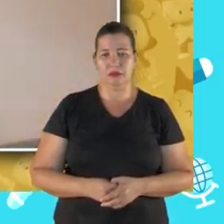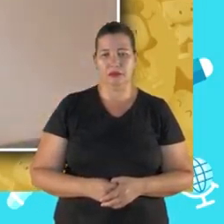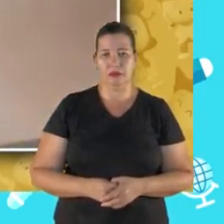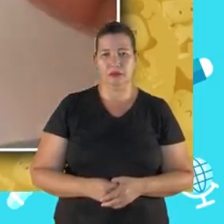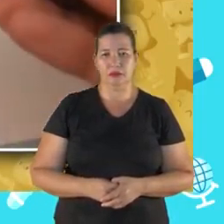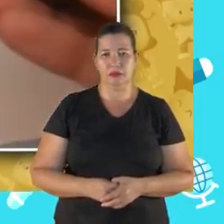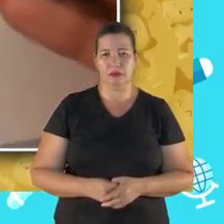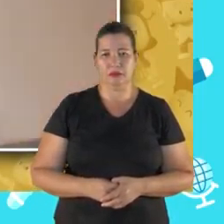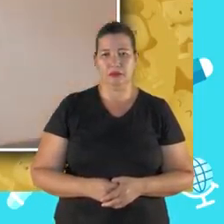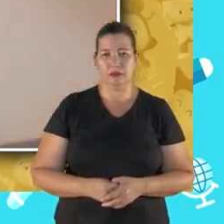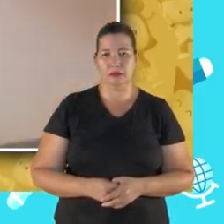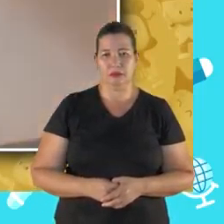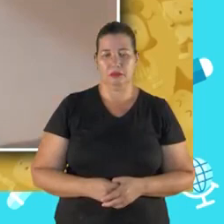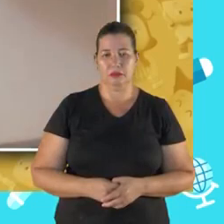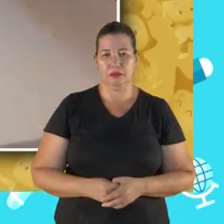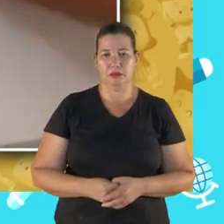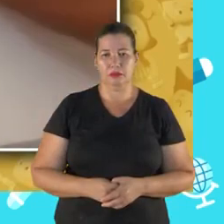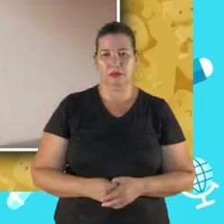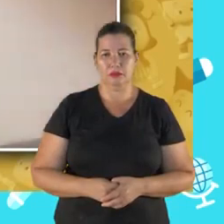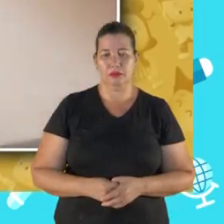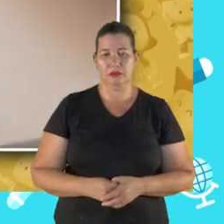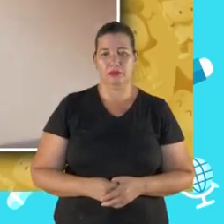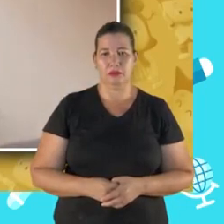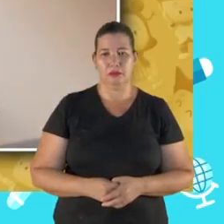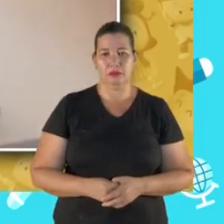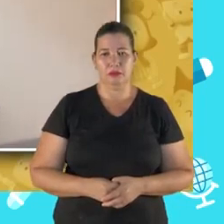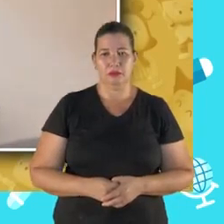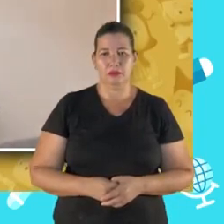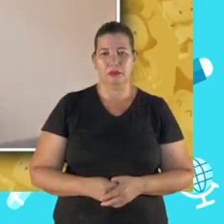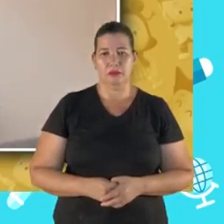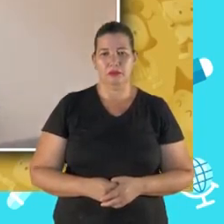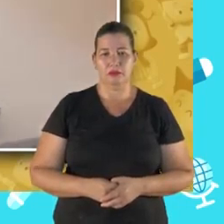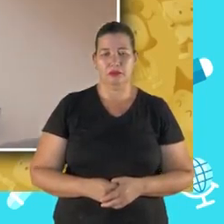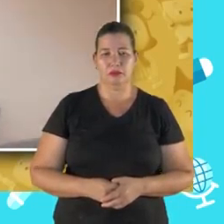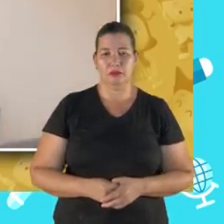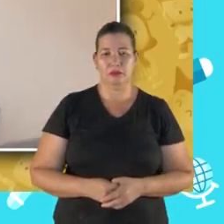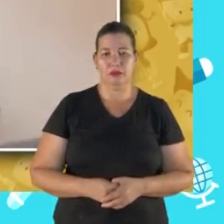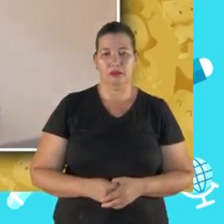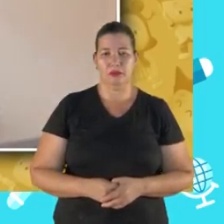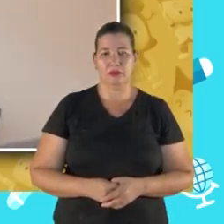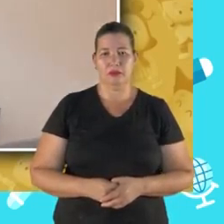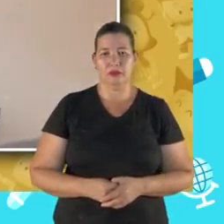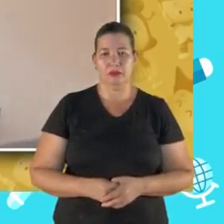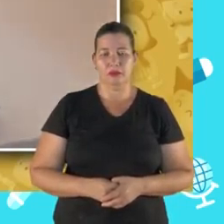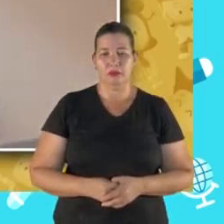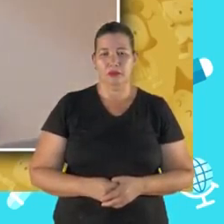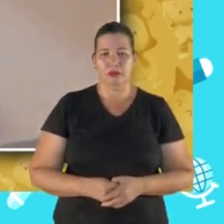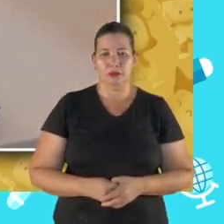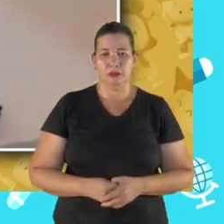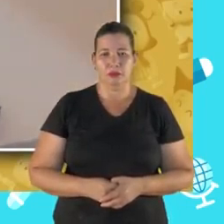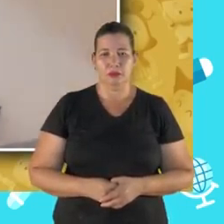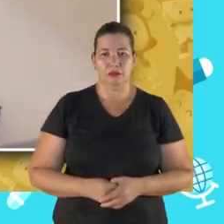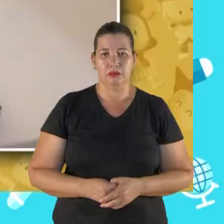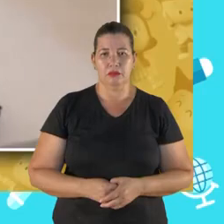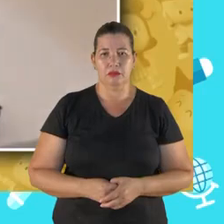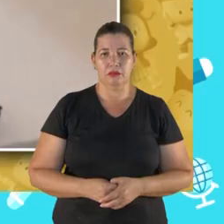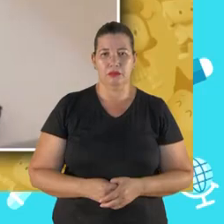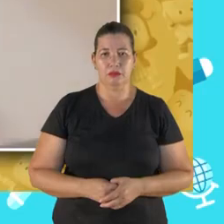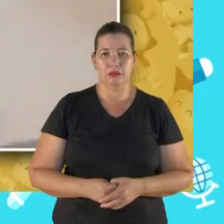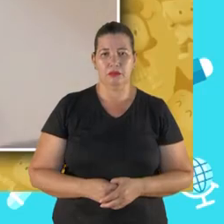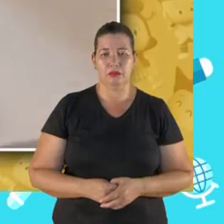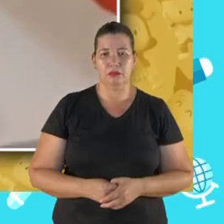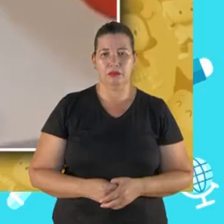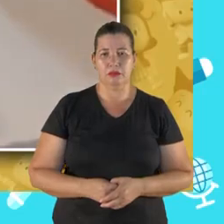família, vocês podem trocar entre vocês. Agora, ó, coloca bem no centro do tecido menor, né? E